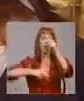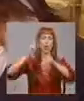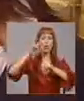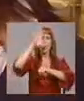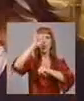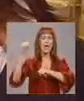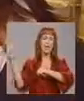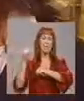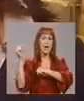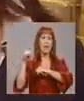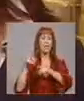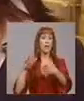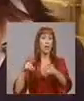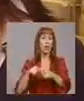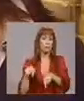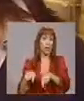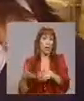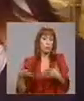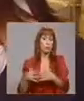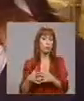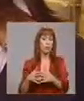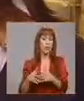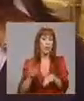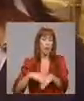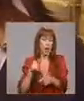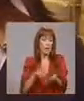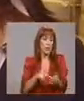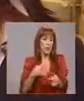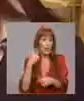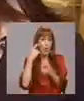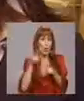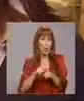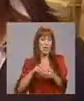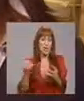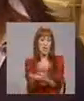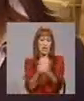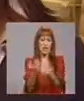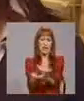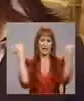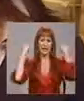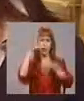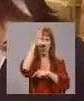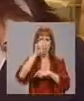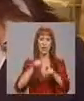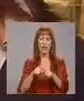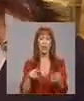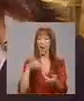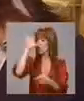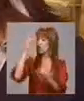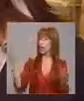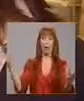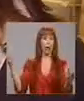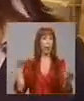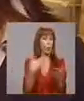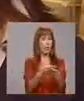de um Estado mínimo, ou seja, neste caso, e face à nossa realidade, é a procura de esvaziar o Estado, fazendo com que o Estado deixe